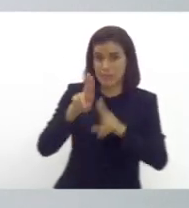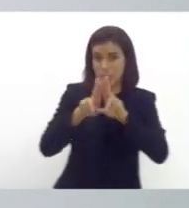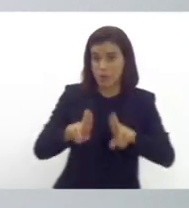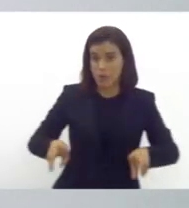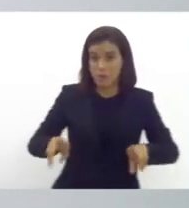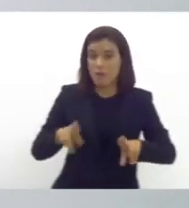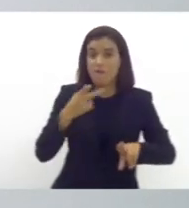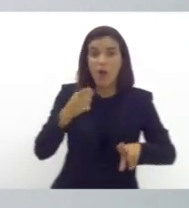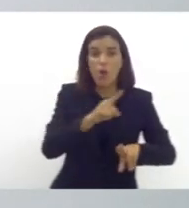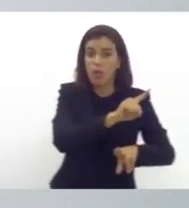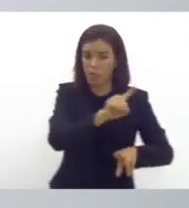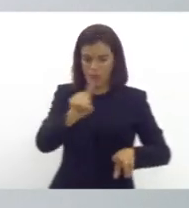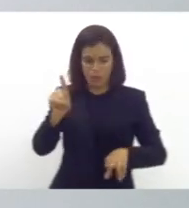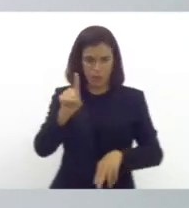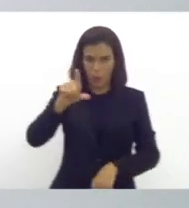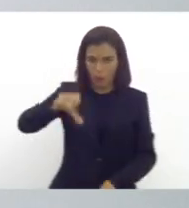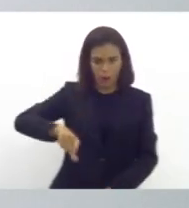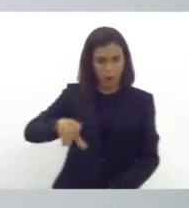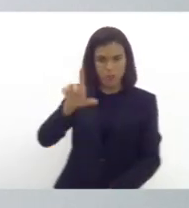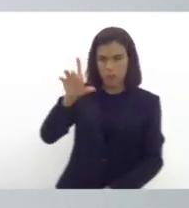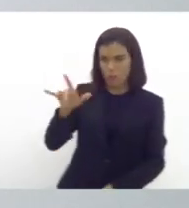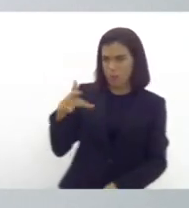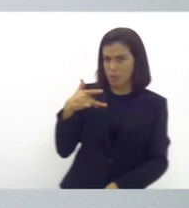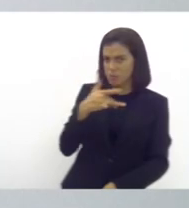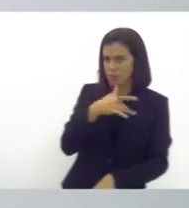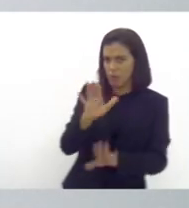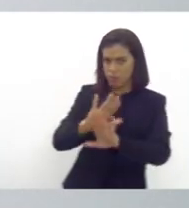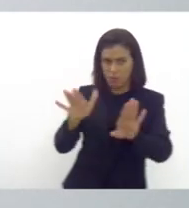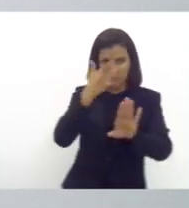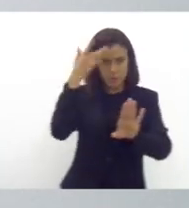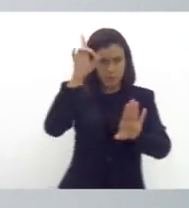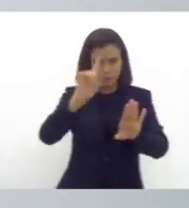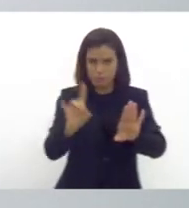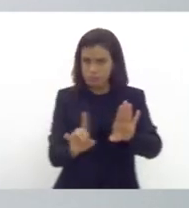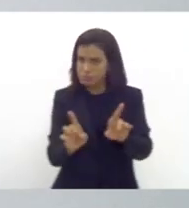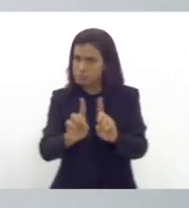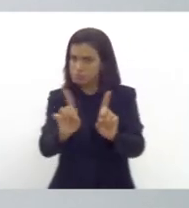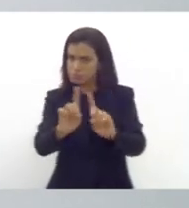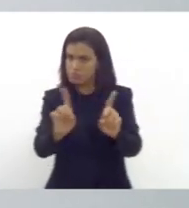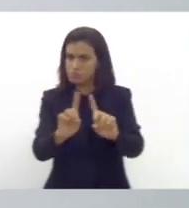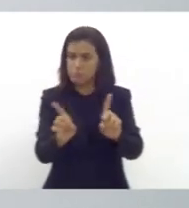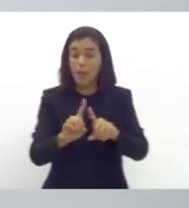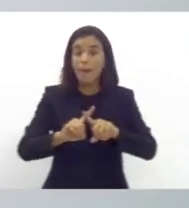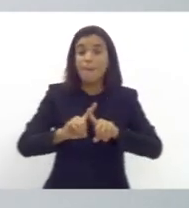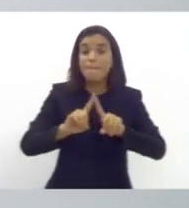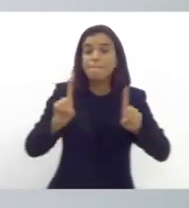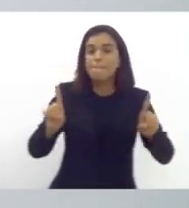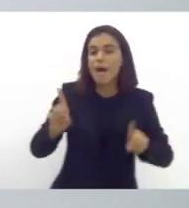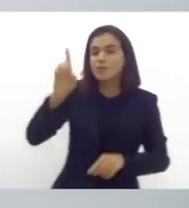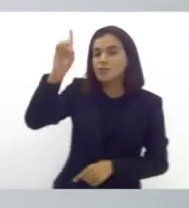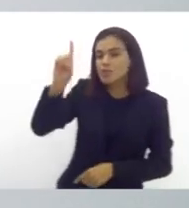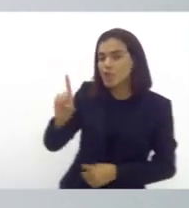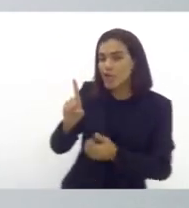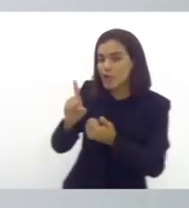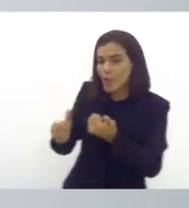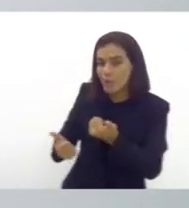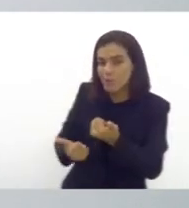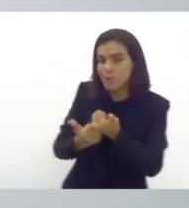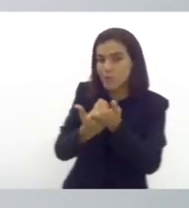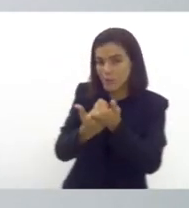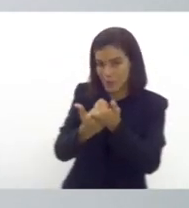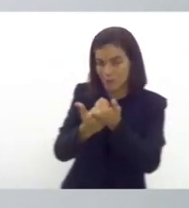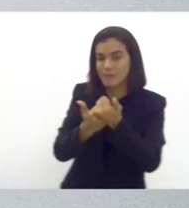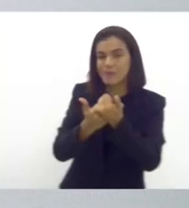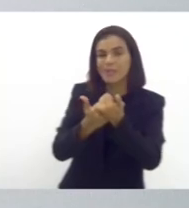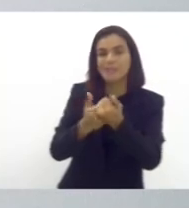Unimed negou o cancelamento dos planos saúde de pessoas com deficiência mas o diretor adjunto da Agência Nacional de saúde